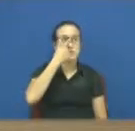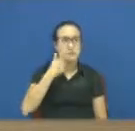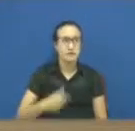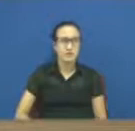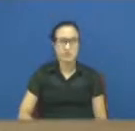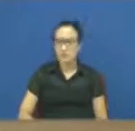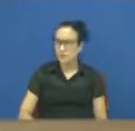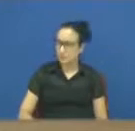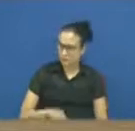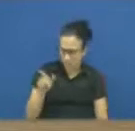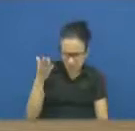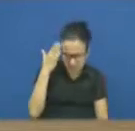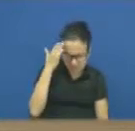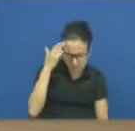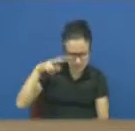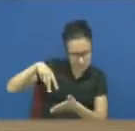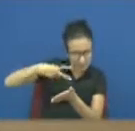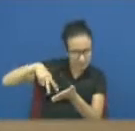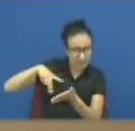mesmo?